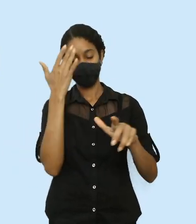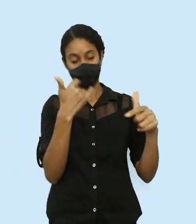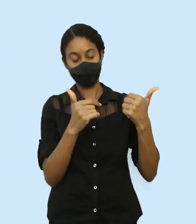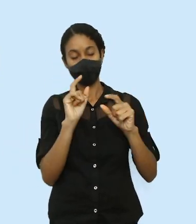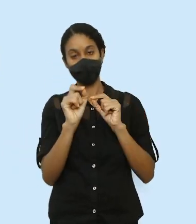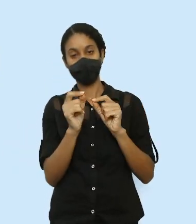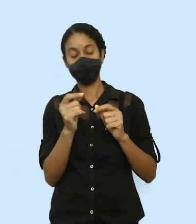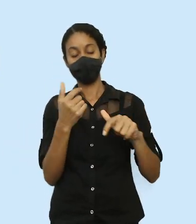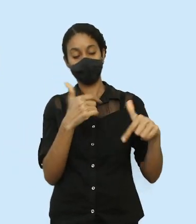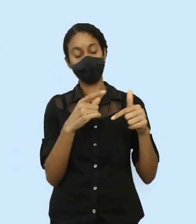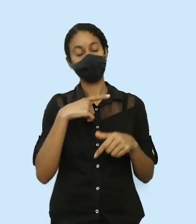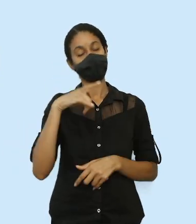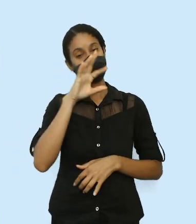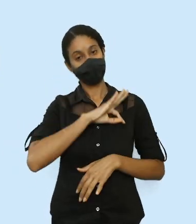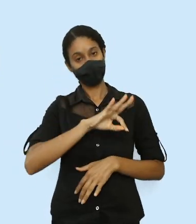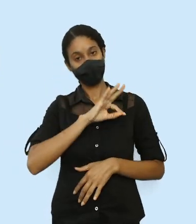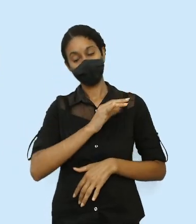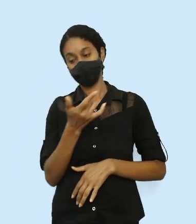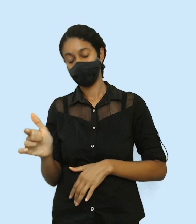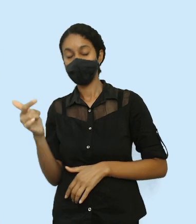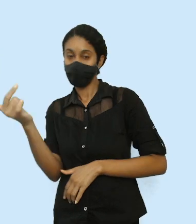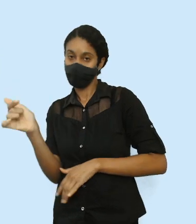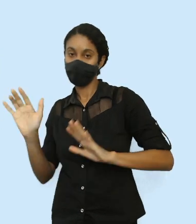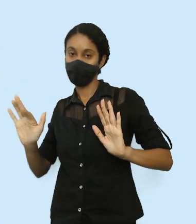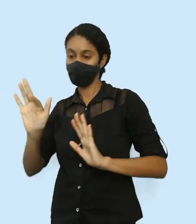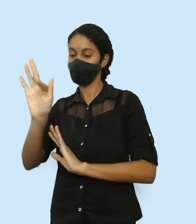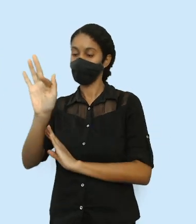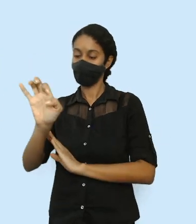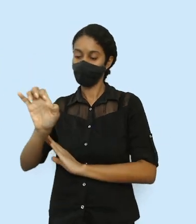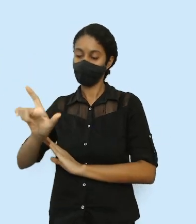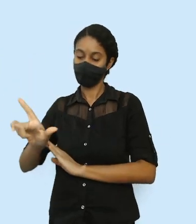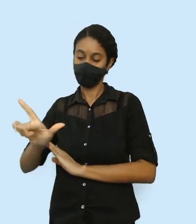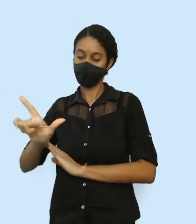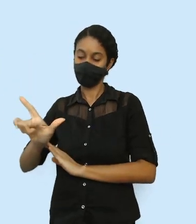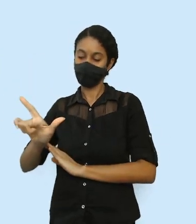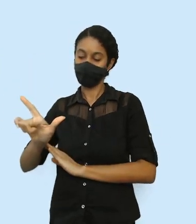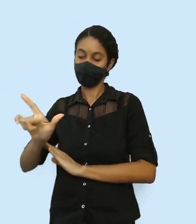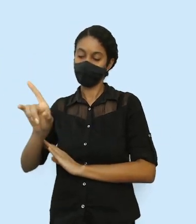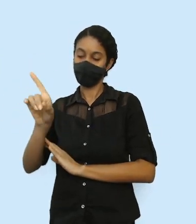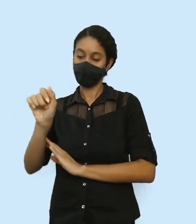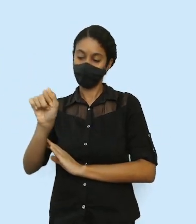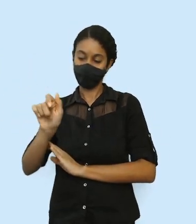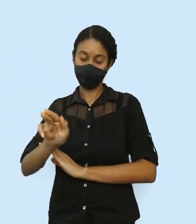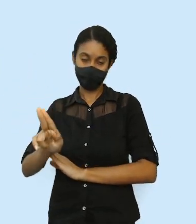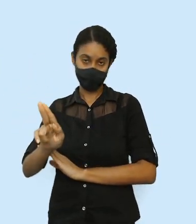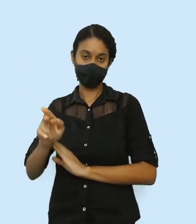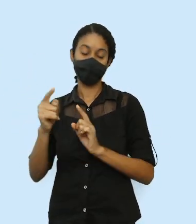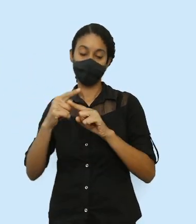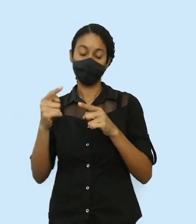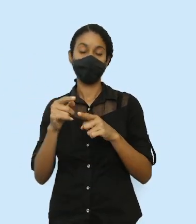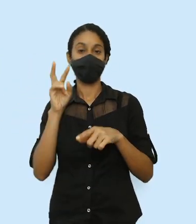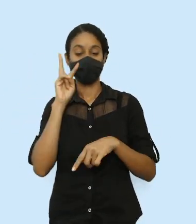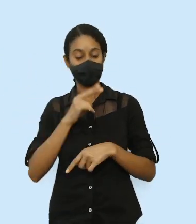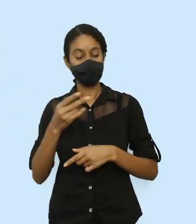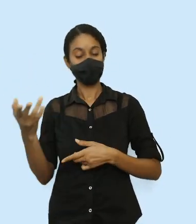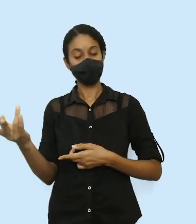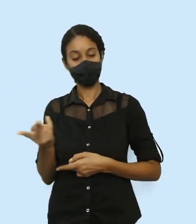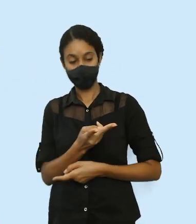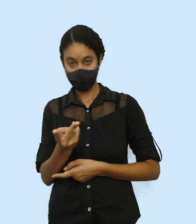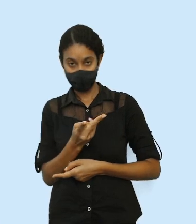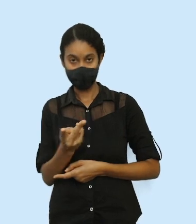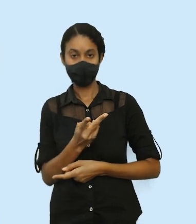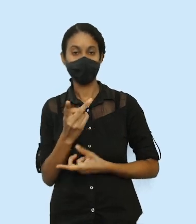é que o trabalhador ele recebe um salário, mas a exploração a essa figura do servo e do trabalhador,